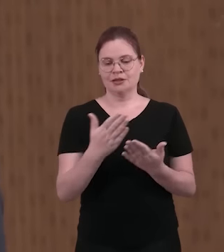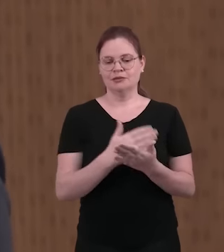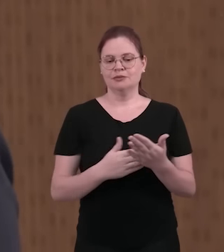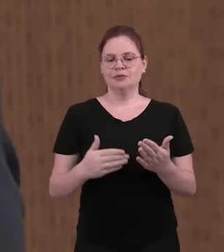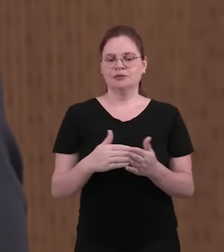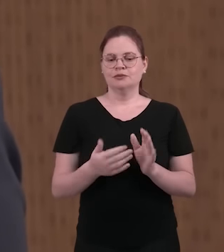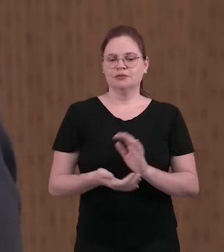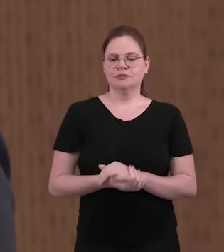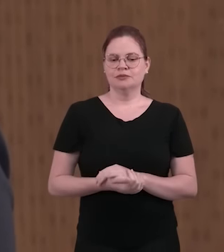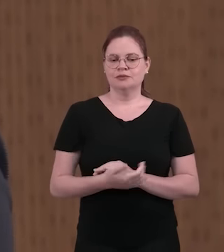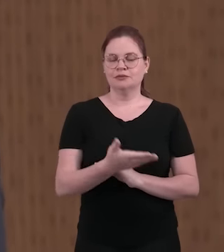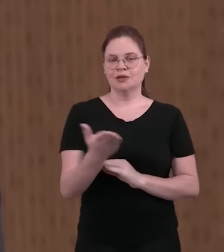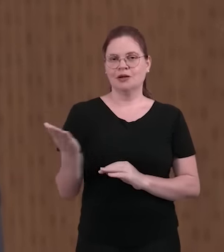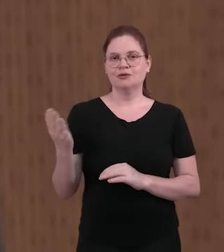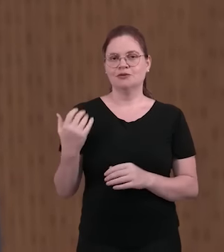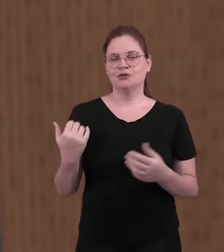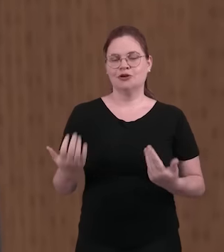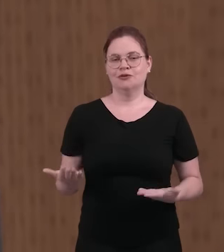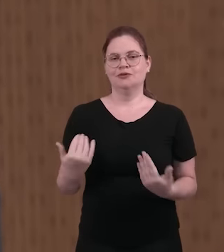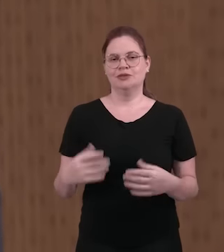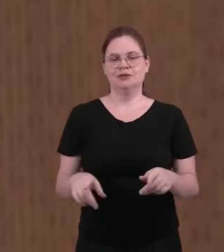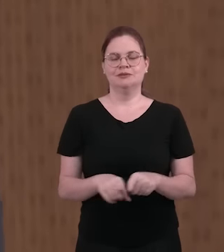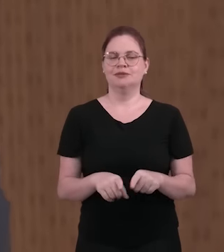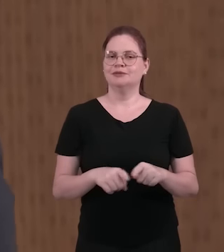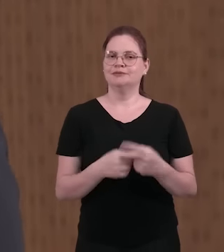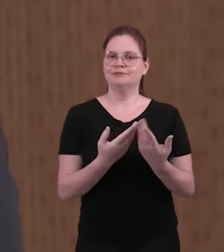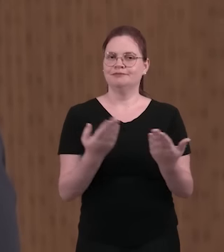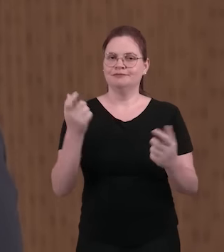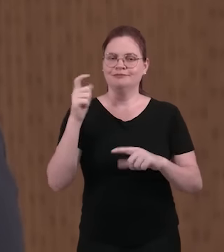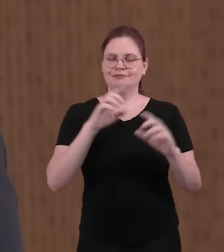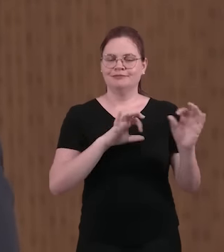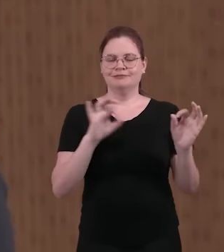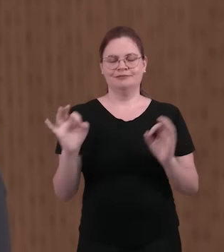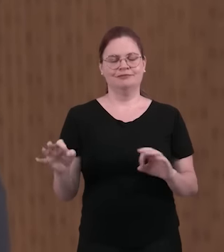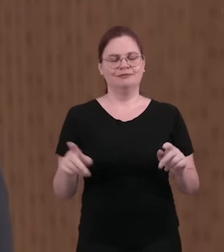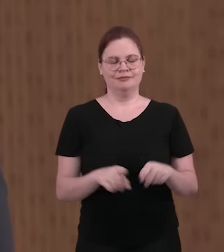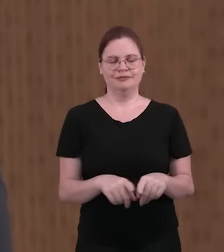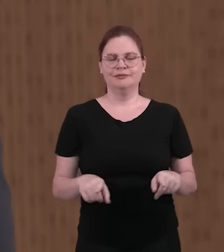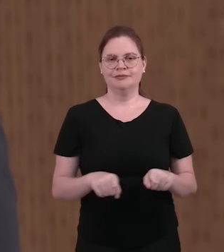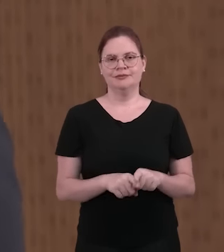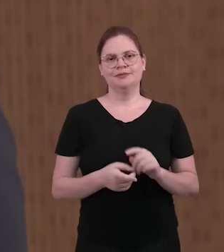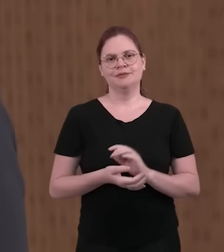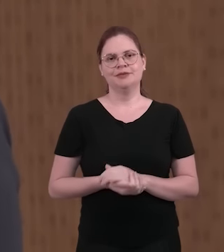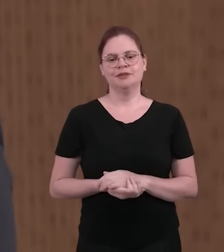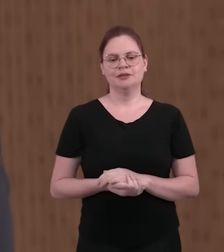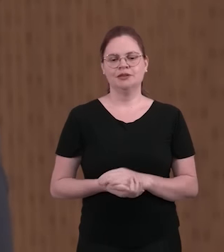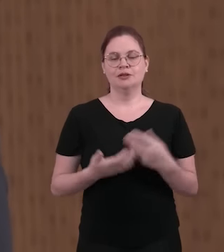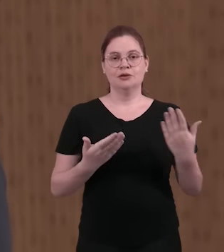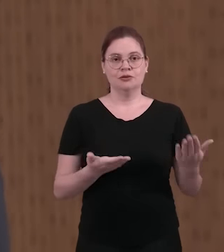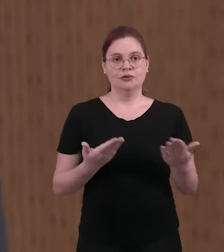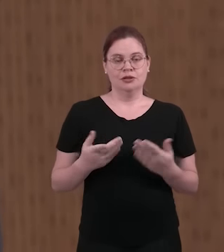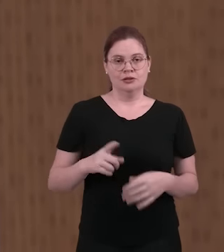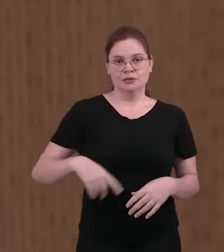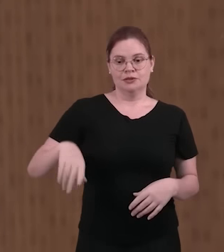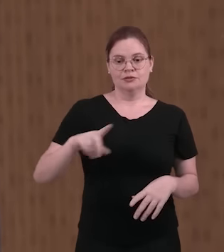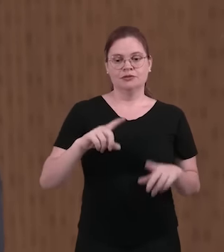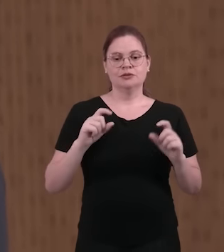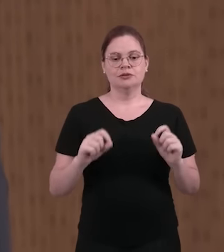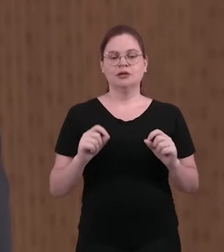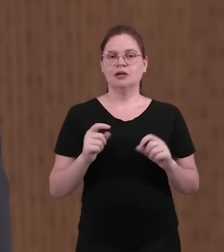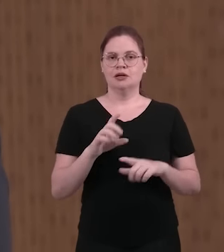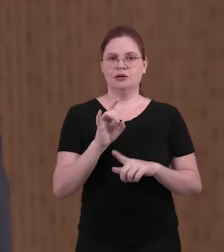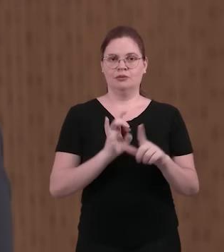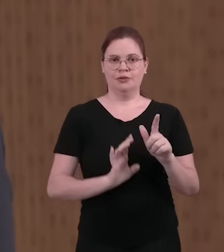por ter vindo. Aos jovens aqui presentes e aos jovens que estão nos assistindo, convido você